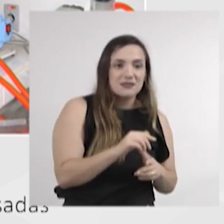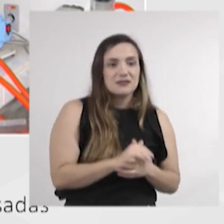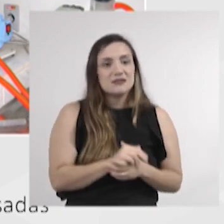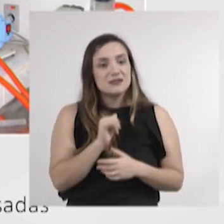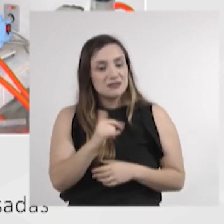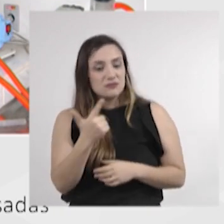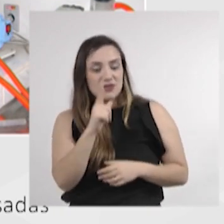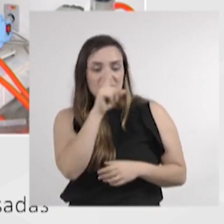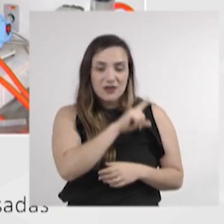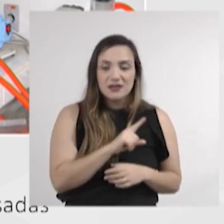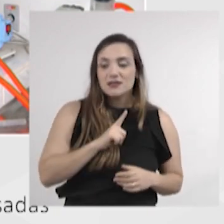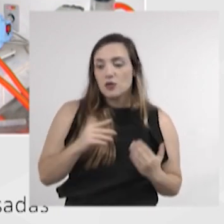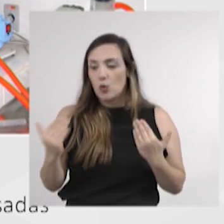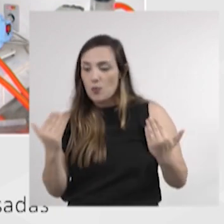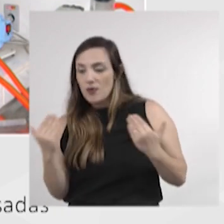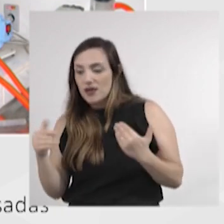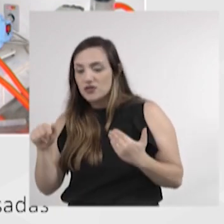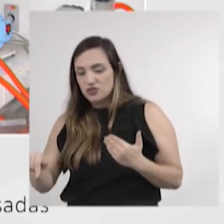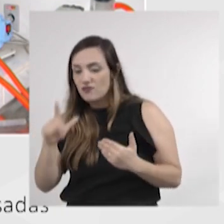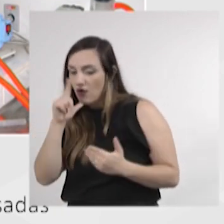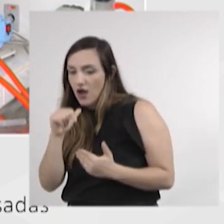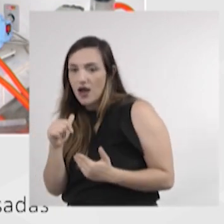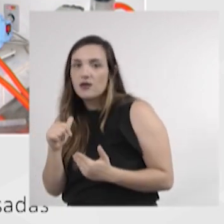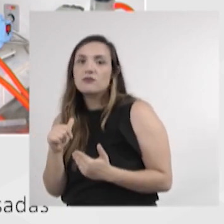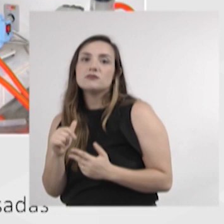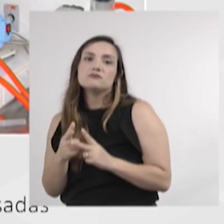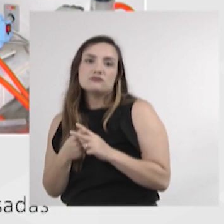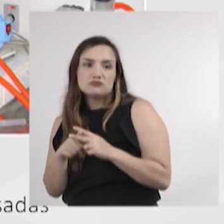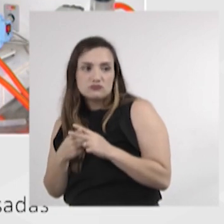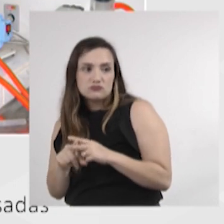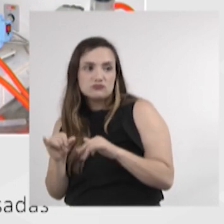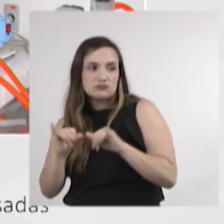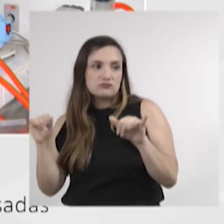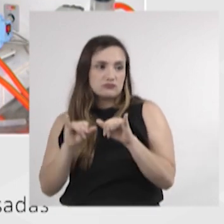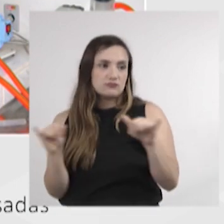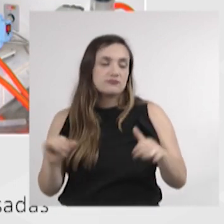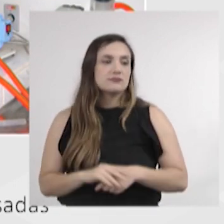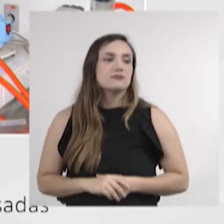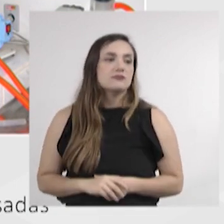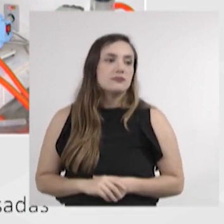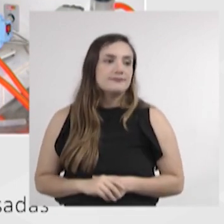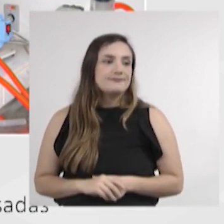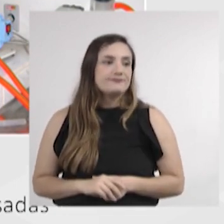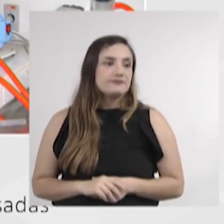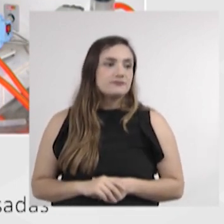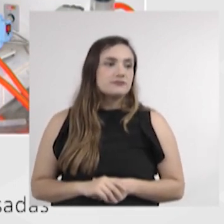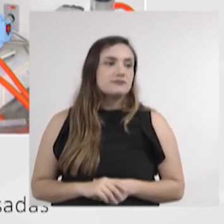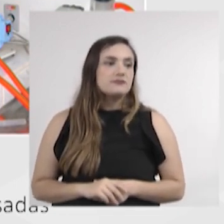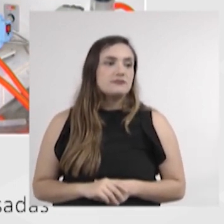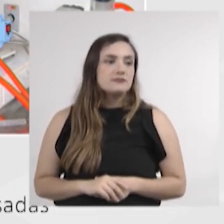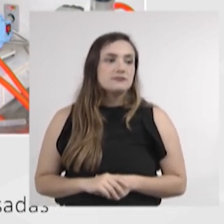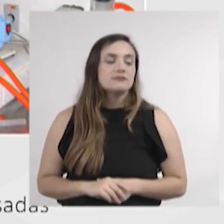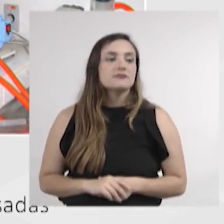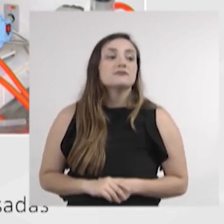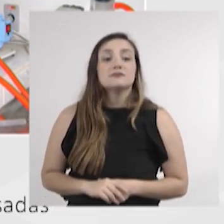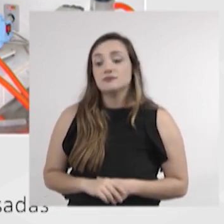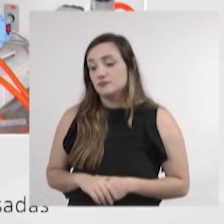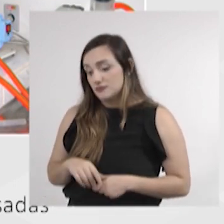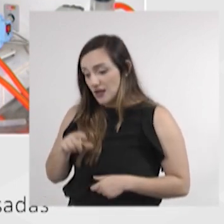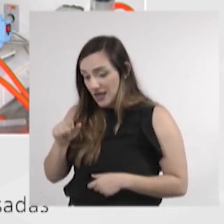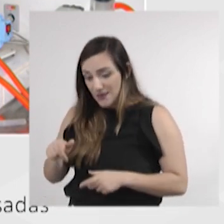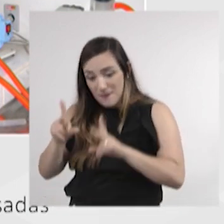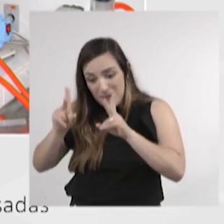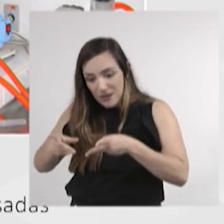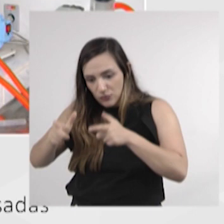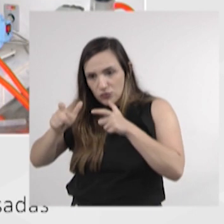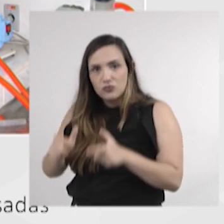não falhar, nós temos também essa medida para poder fazer a correção dos dados. Lembrando que essa coleta é feita no mesmo